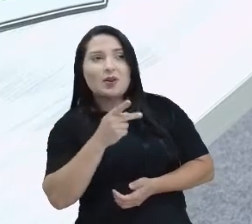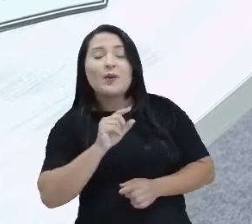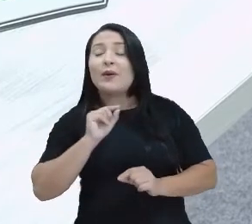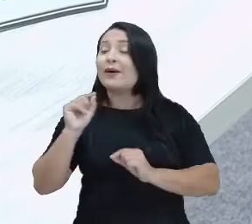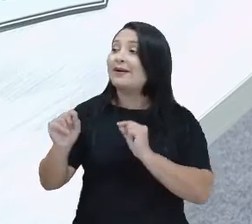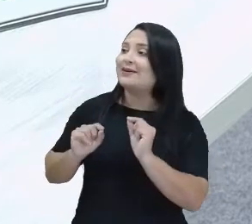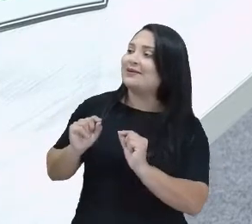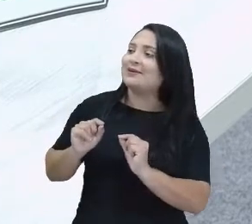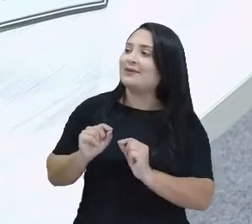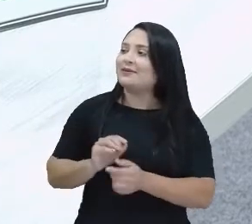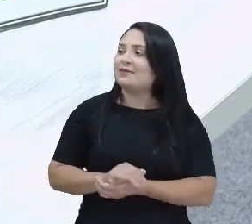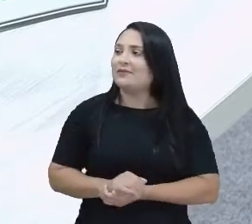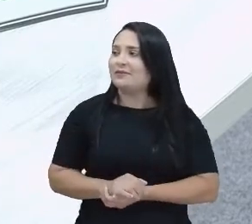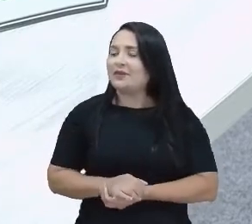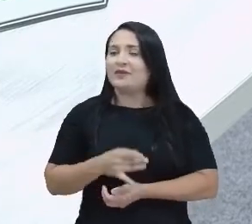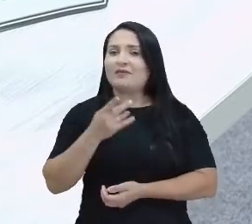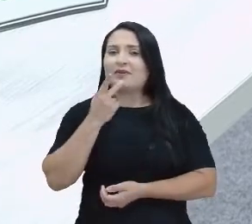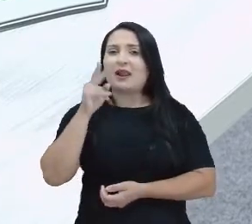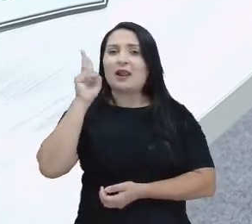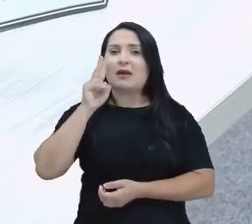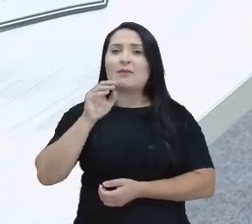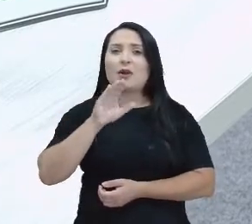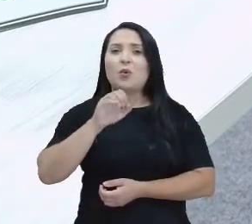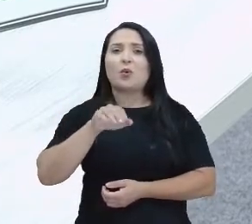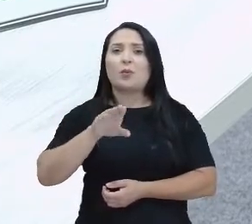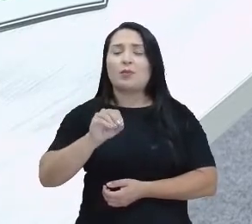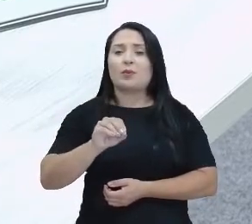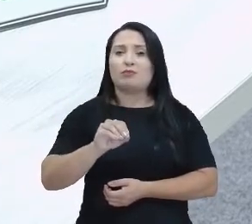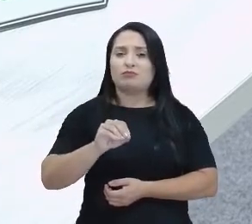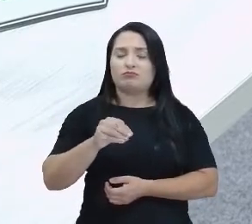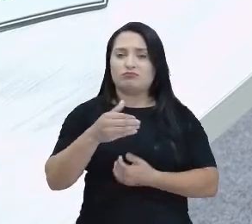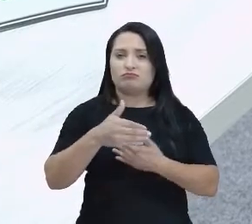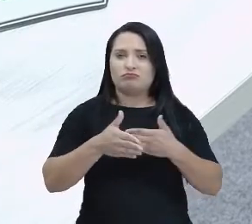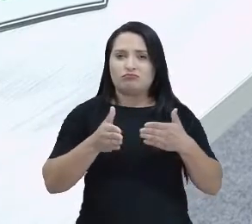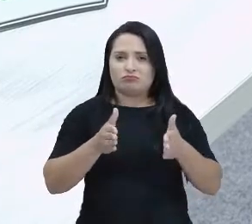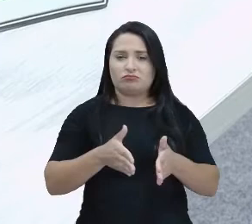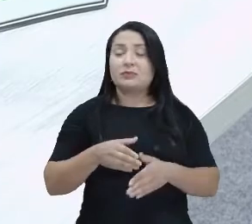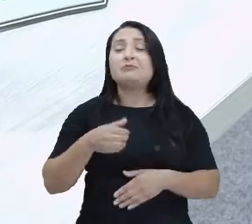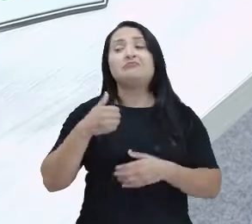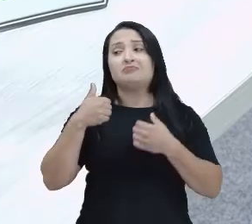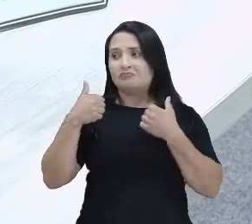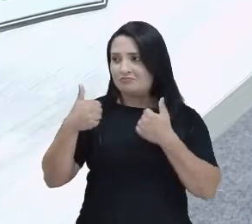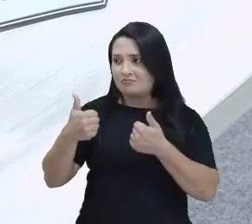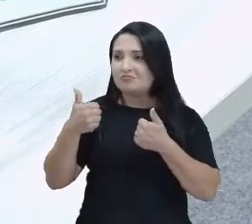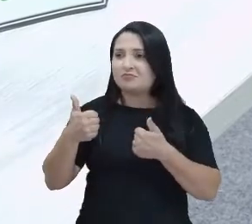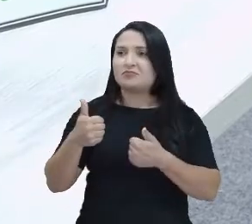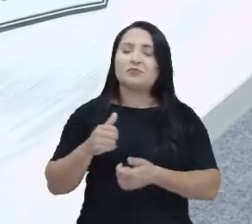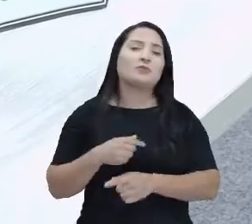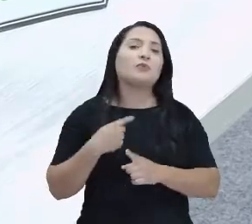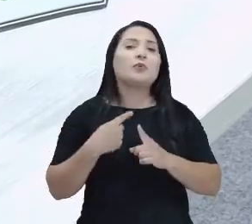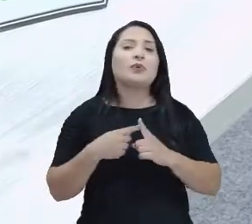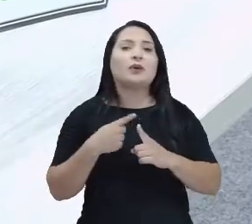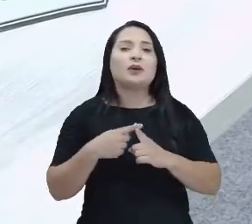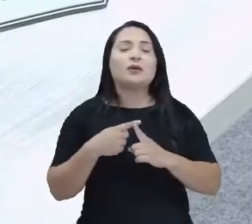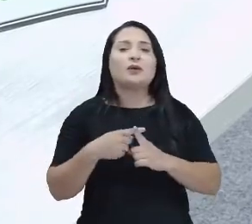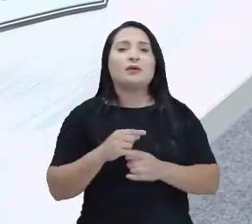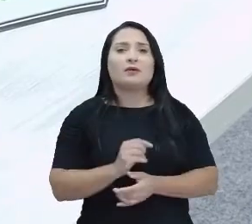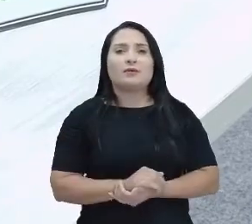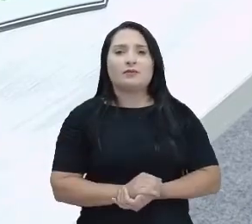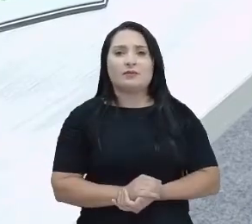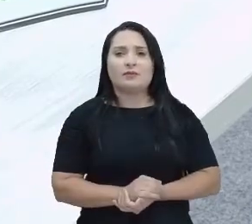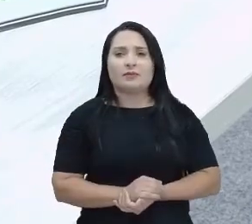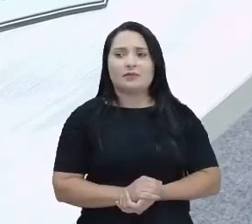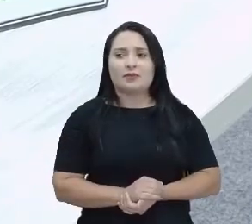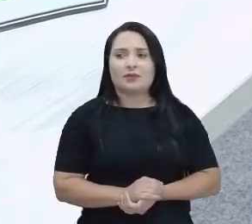aí, que... estou aguardando. Vamos lá, ela disse que lembra o cubo. Muito bem, Isabela. Por que o cubo? Porque todas